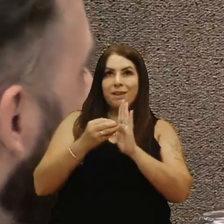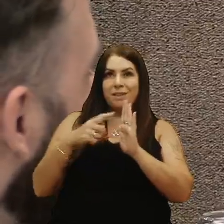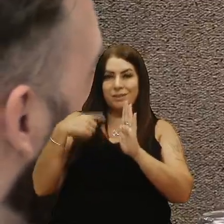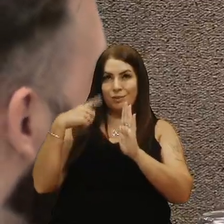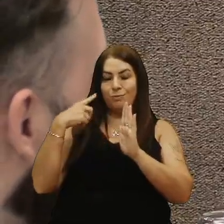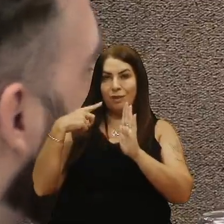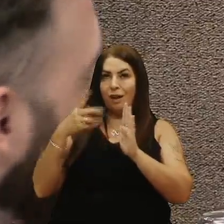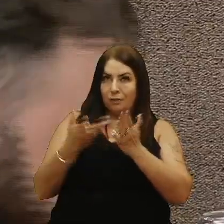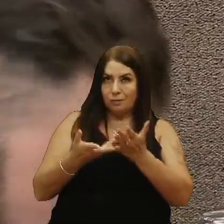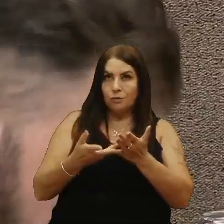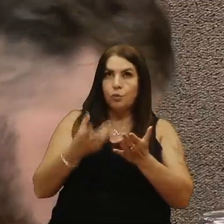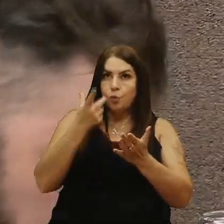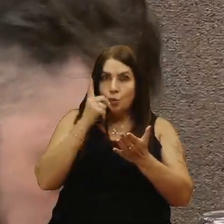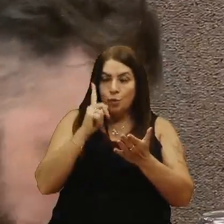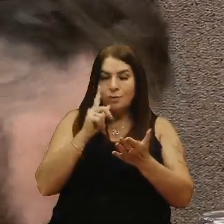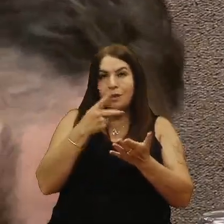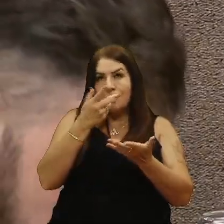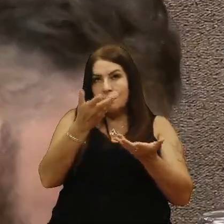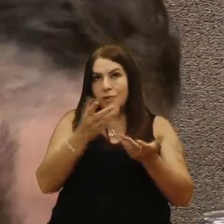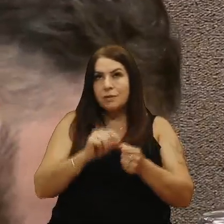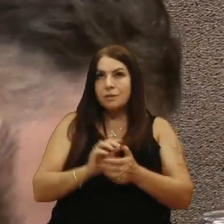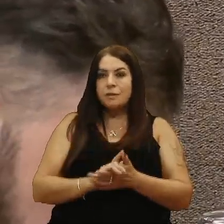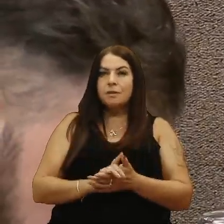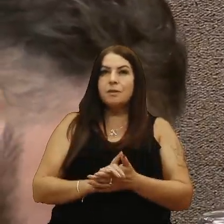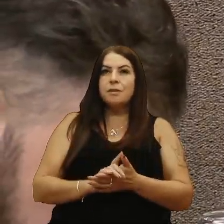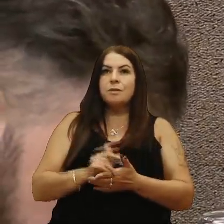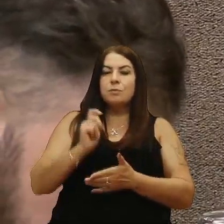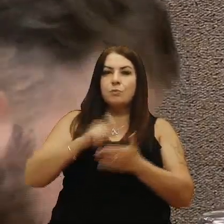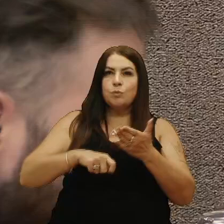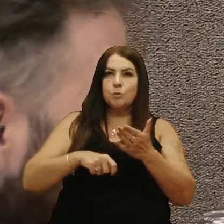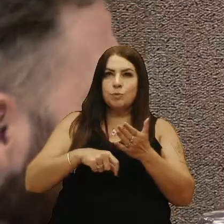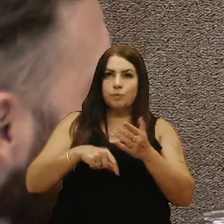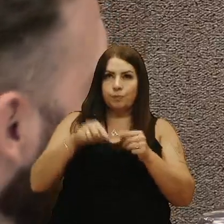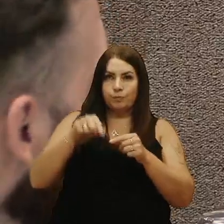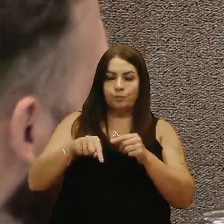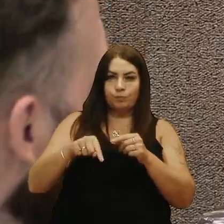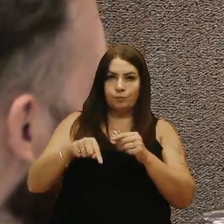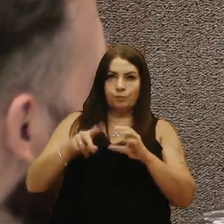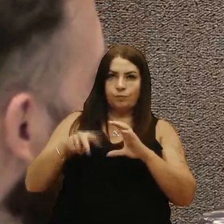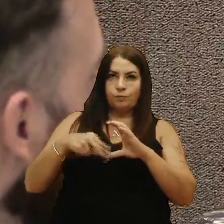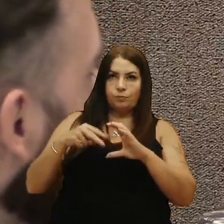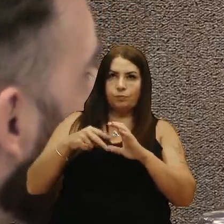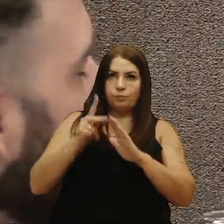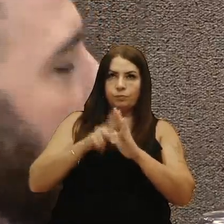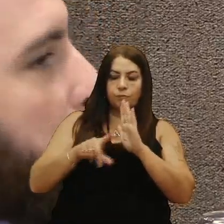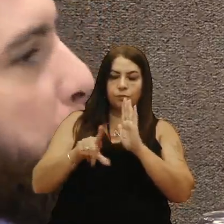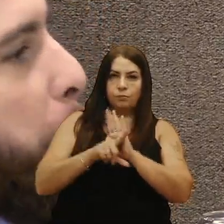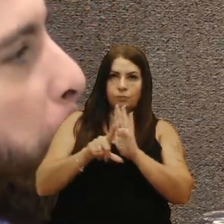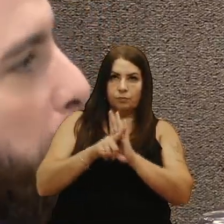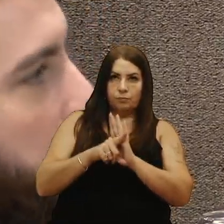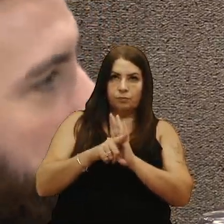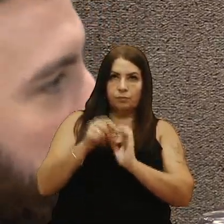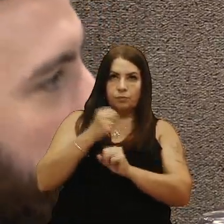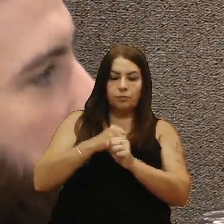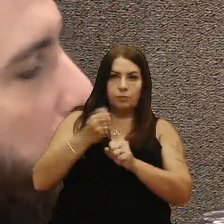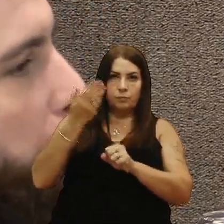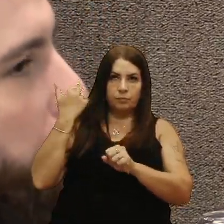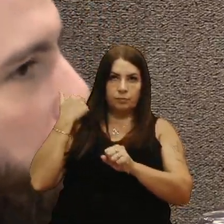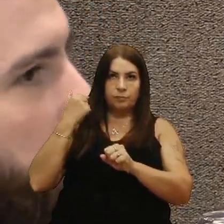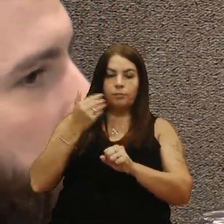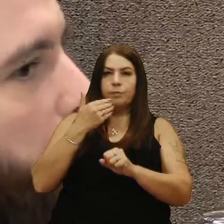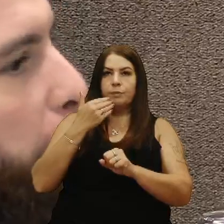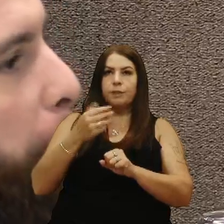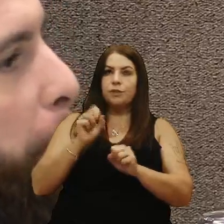se consegue emendas, eles fazem isso. E por isso eu protocolei nessa Câmara, né, um projeto de lei, vereadora, o ano passado, que